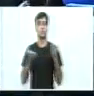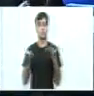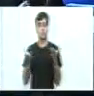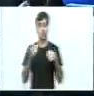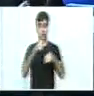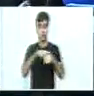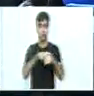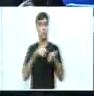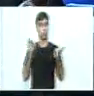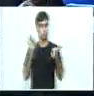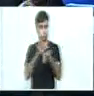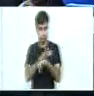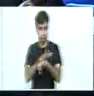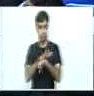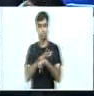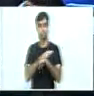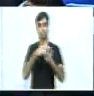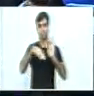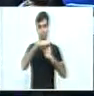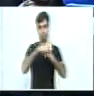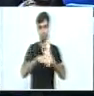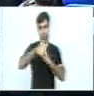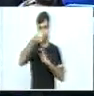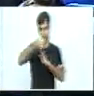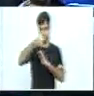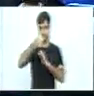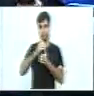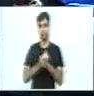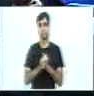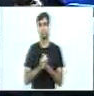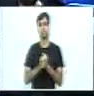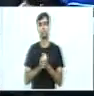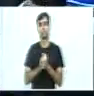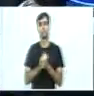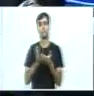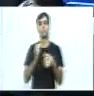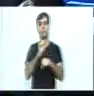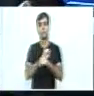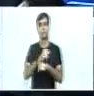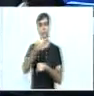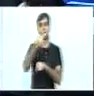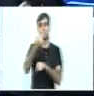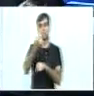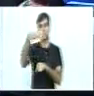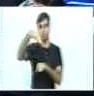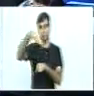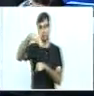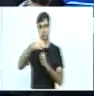Esgotando o tempo regimental do primeiro expediente, paramos por 20 minutos.